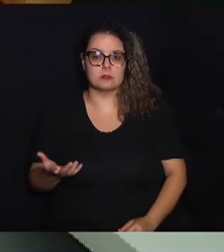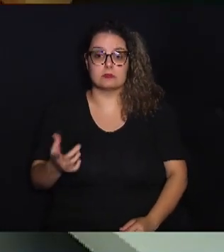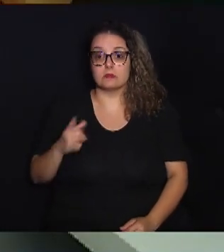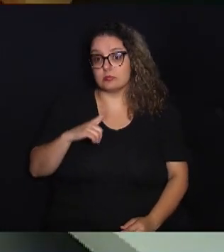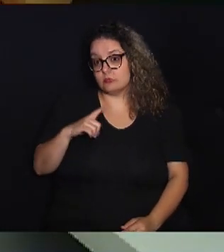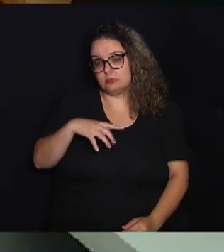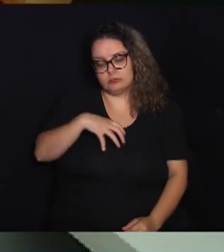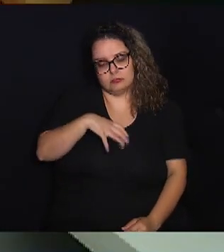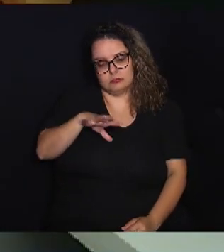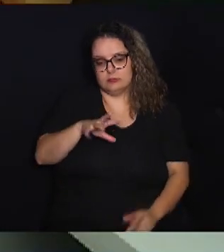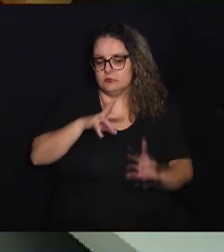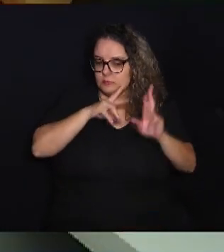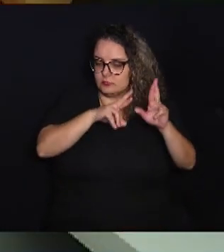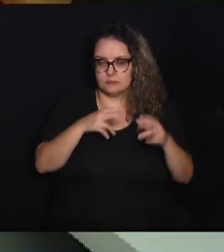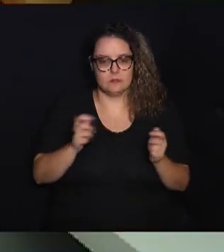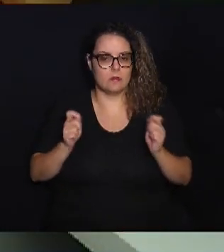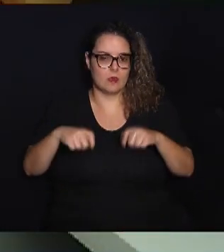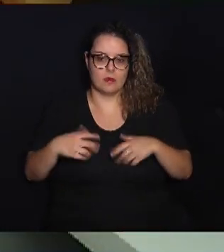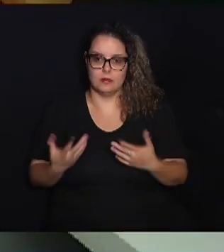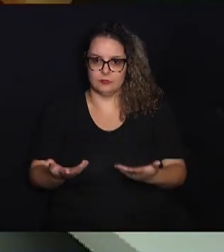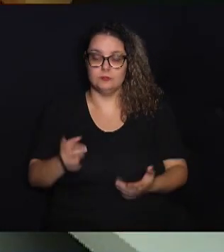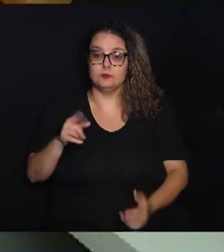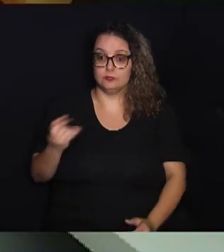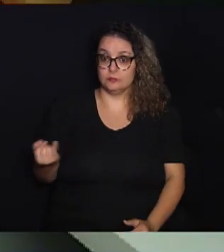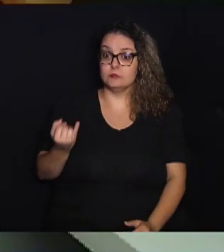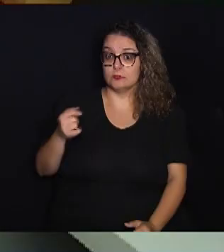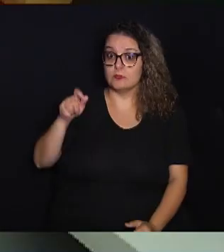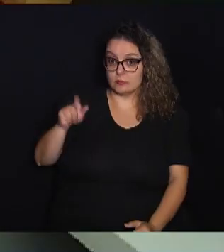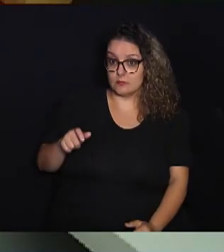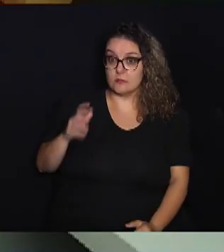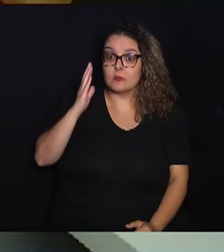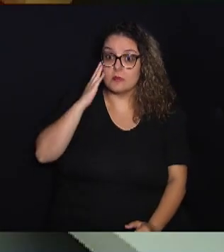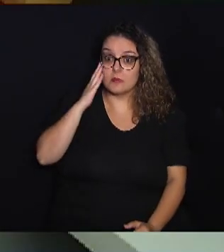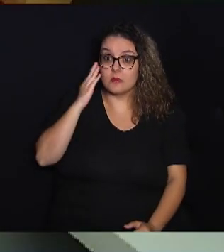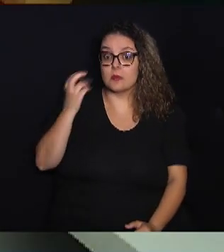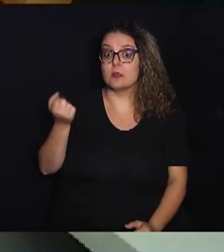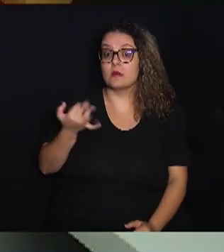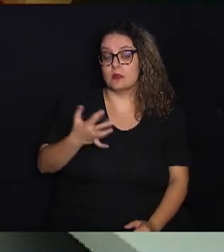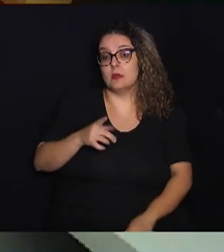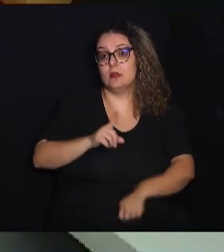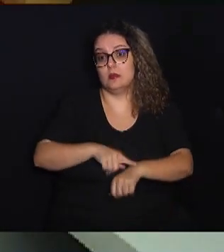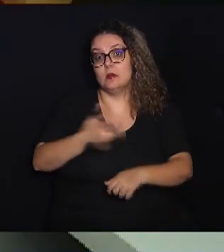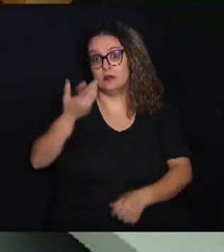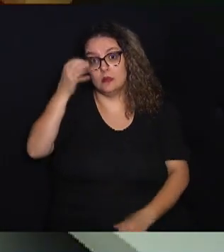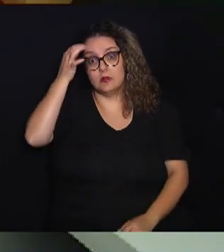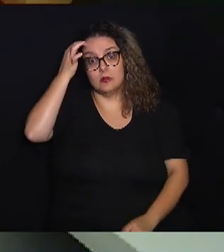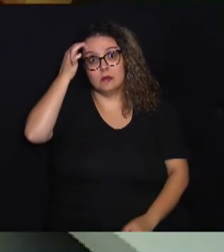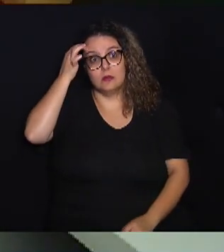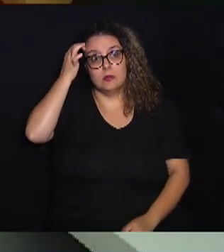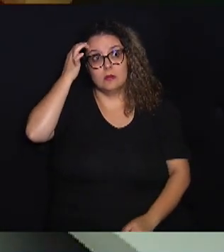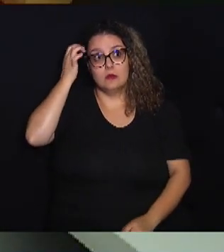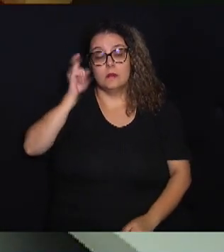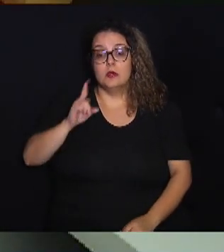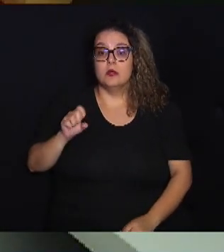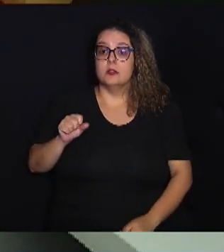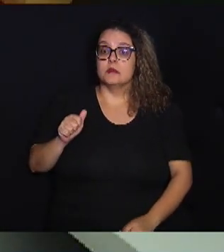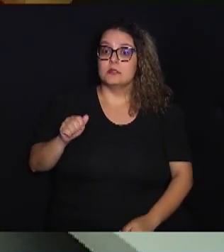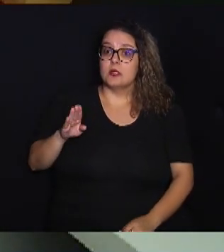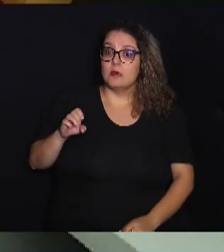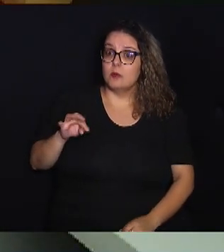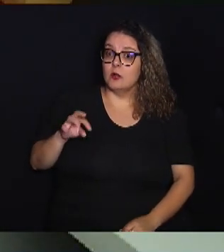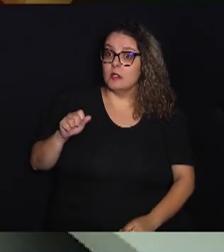sua carga de sono necessária. É importante a pessoa saber que carga é essa para ela não estar sabotando o número de